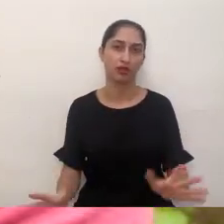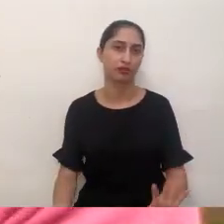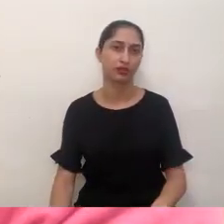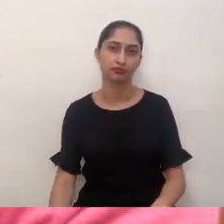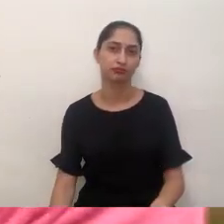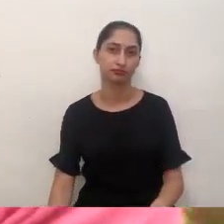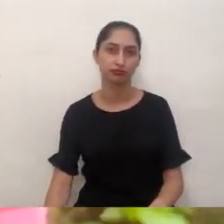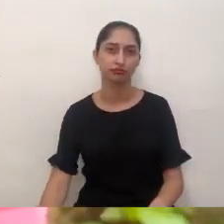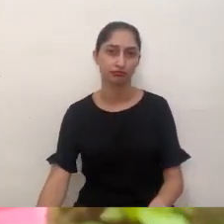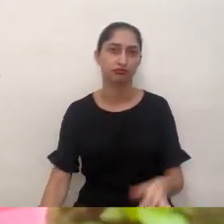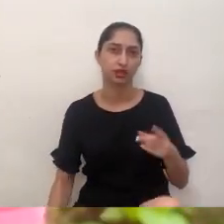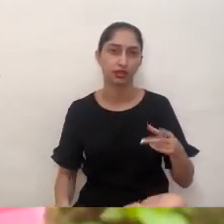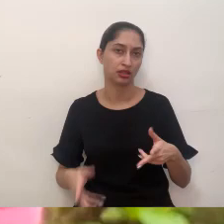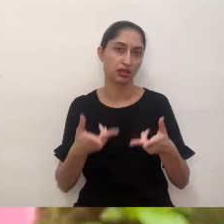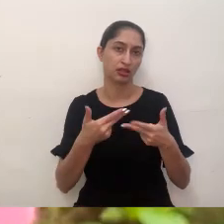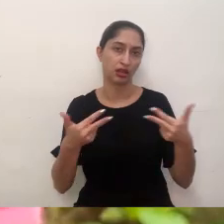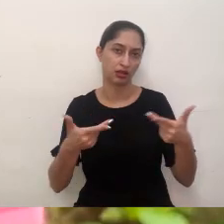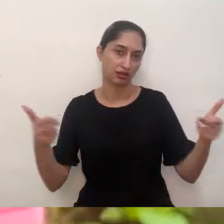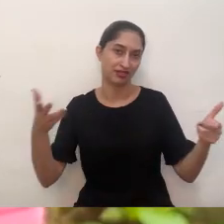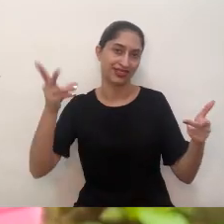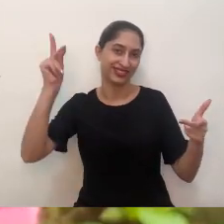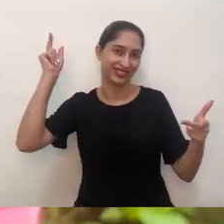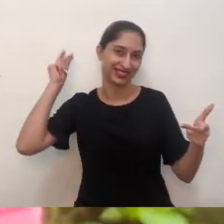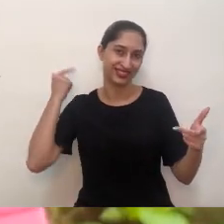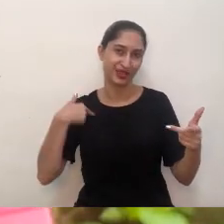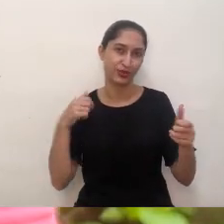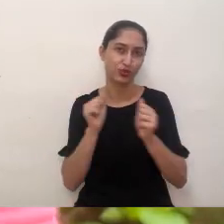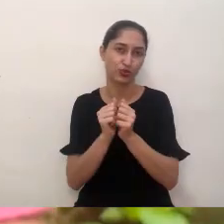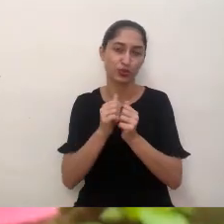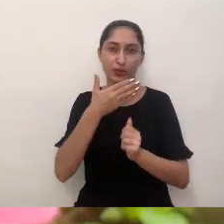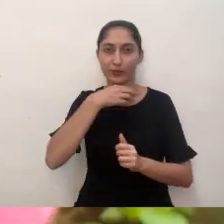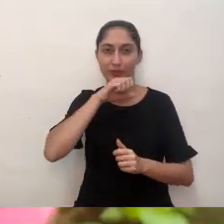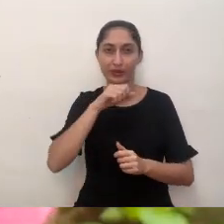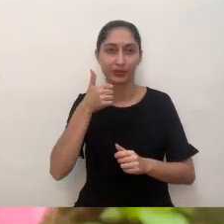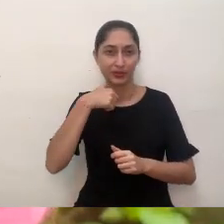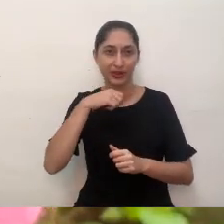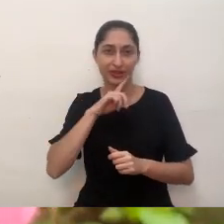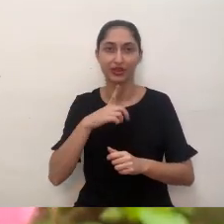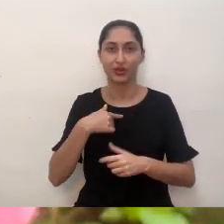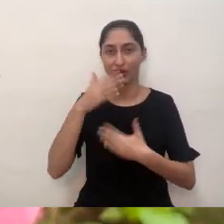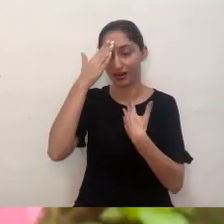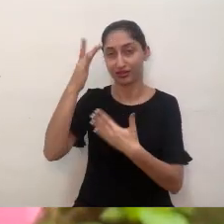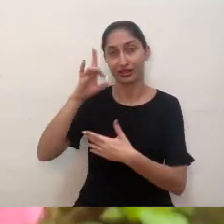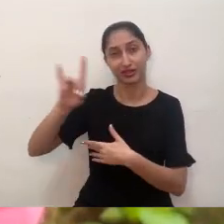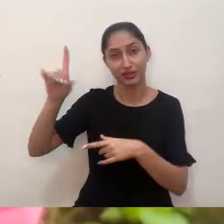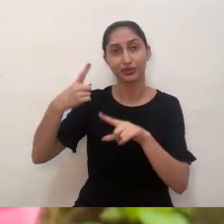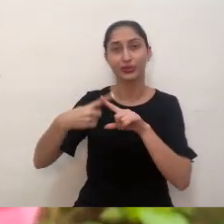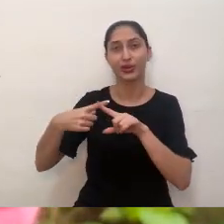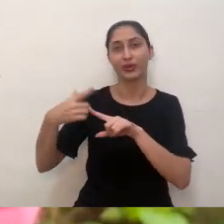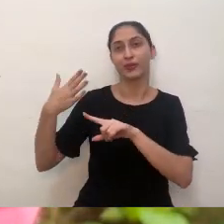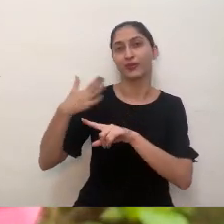essas coisas. Mas eu agradeço muito a Deus por isso. Por ter aprendido a limpar,